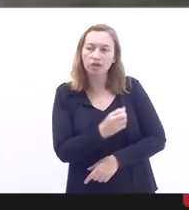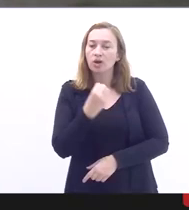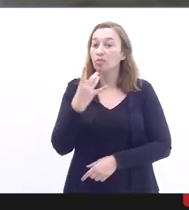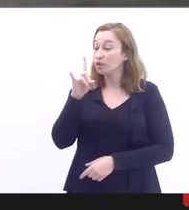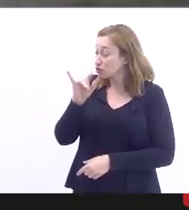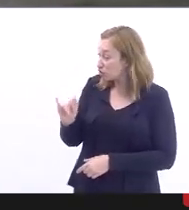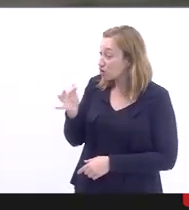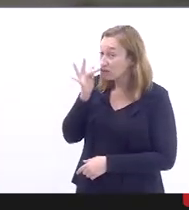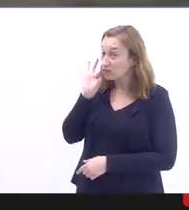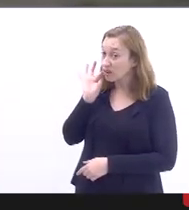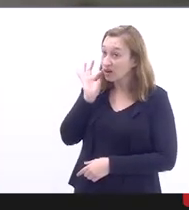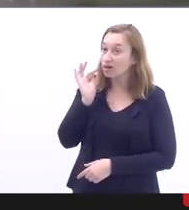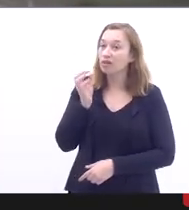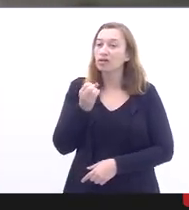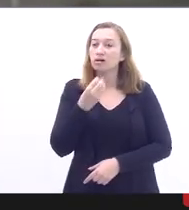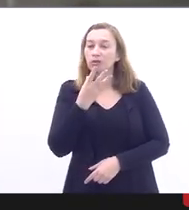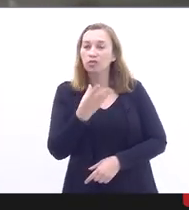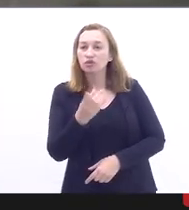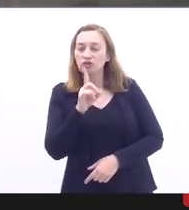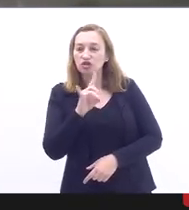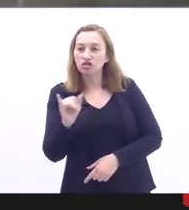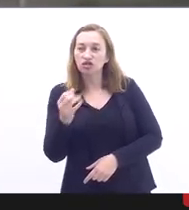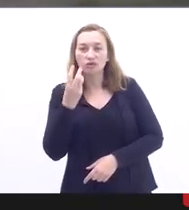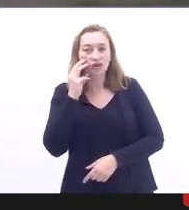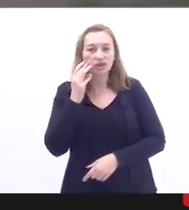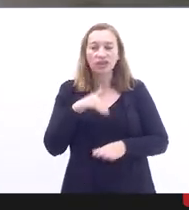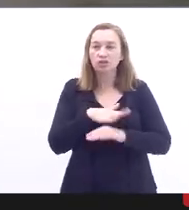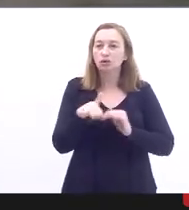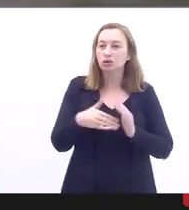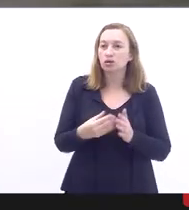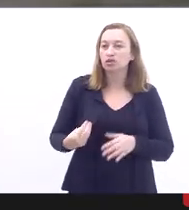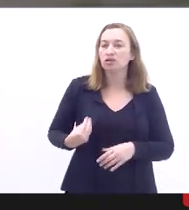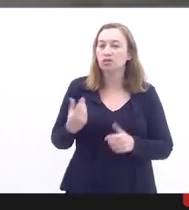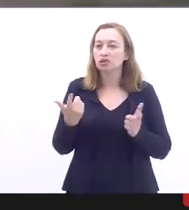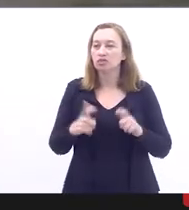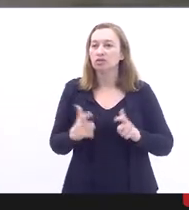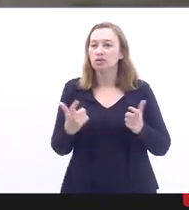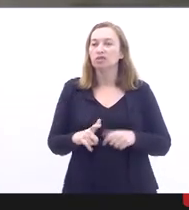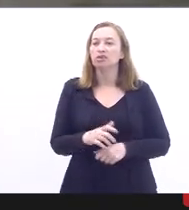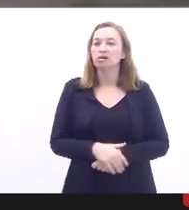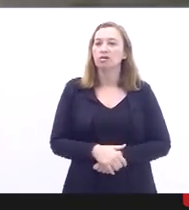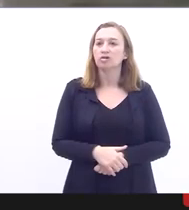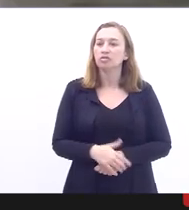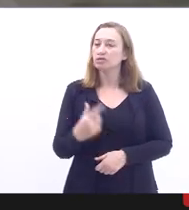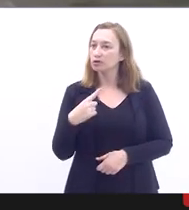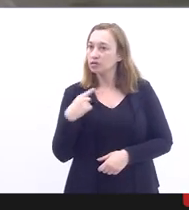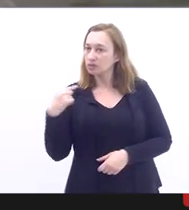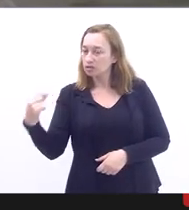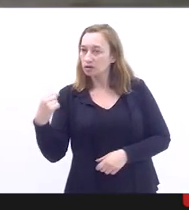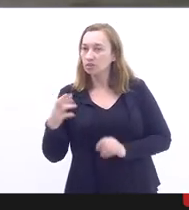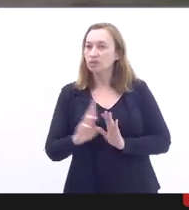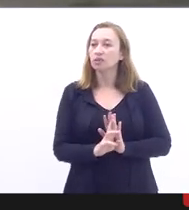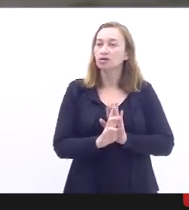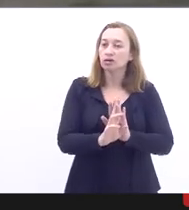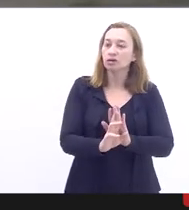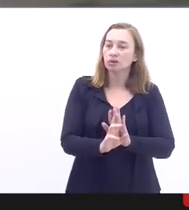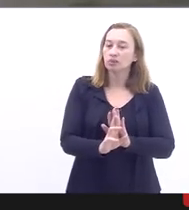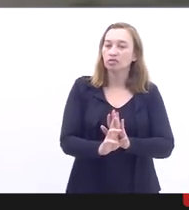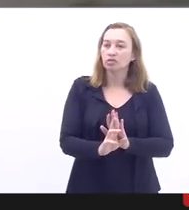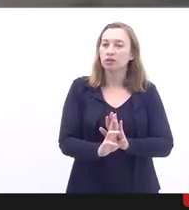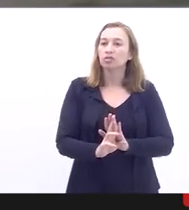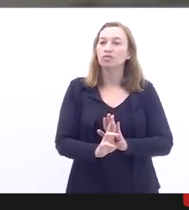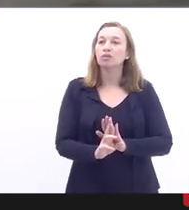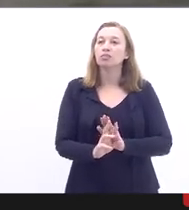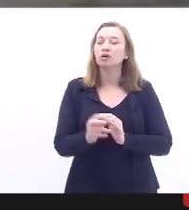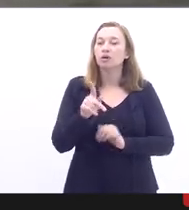dia Claudete de presentes eu fui escolhida para representar casa se a